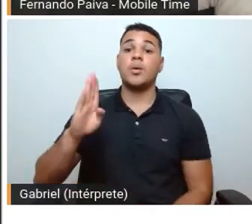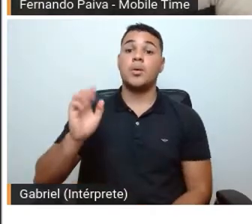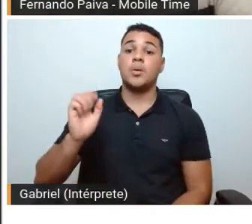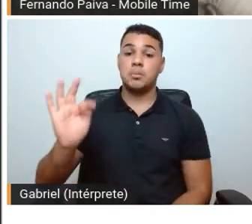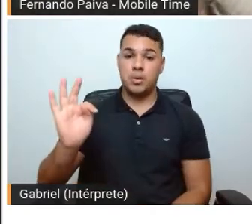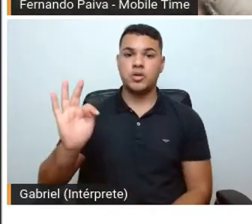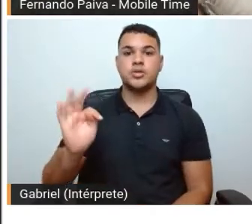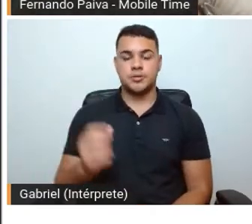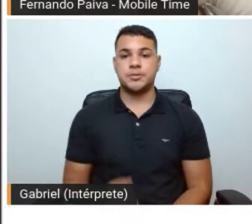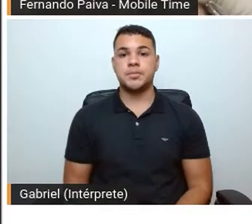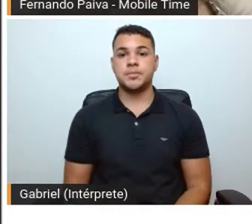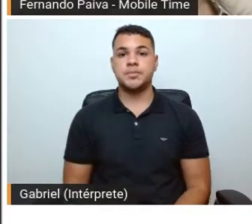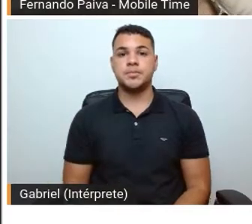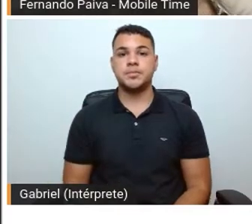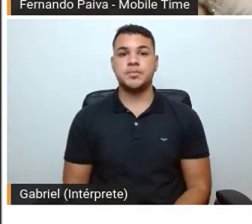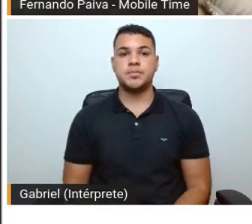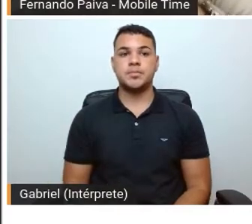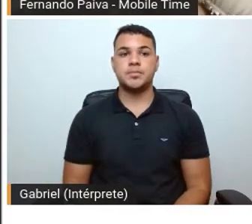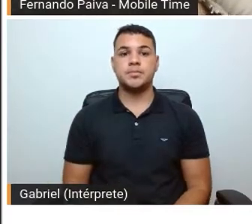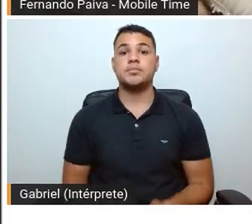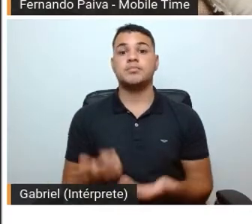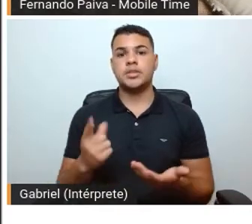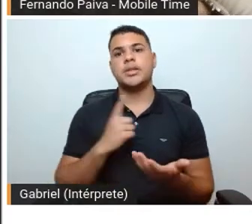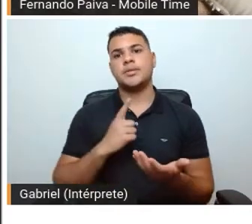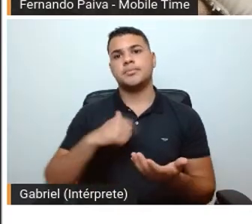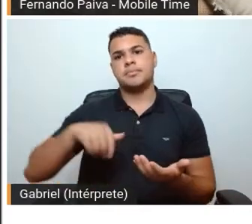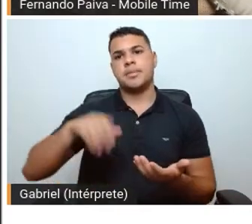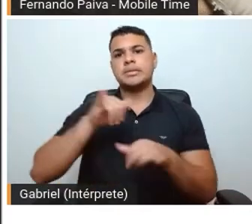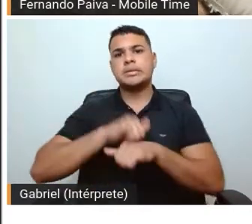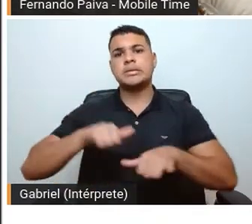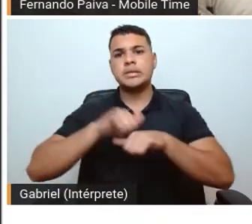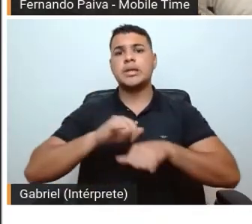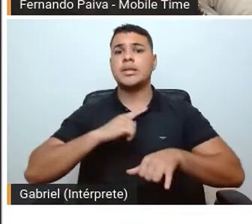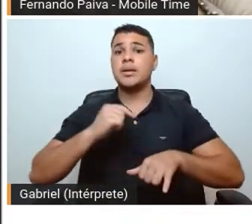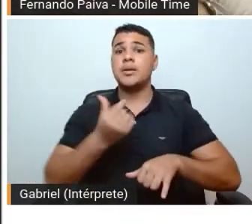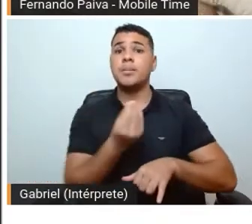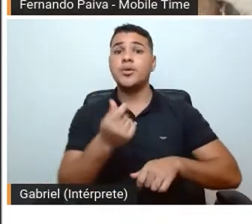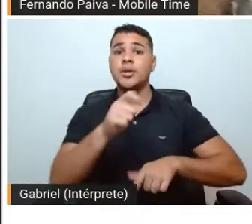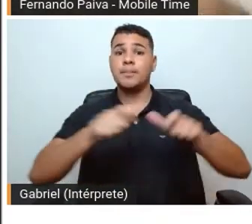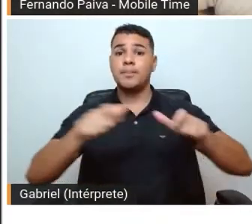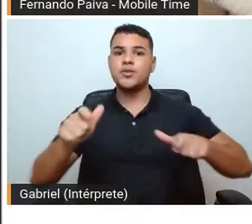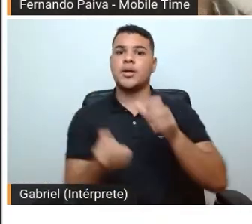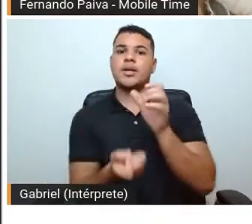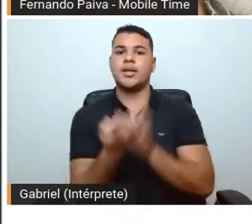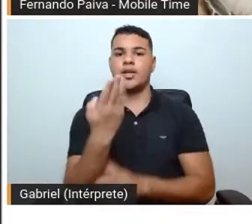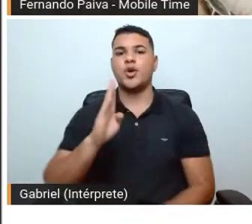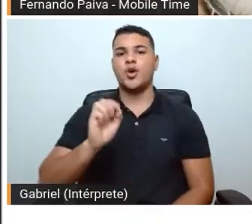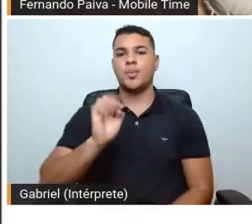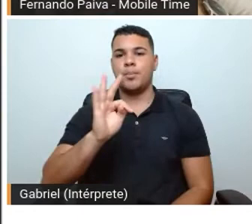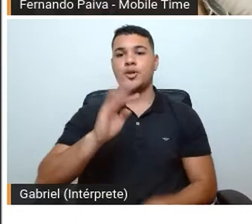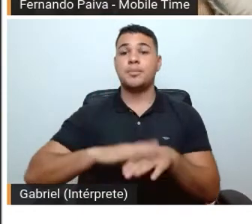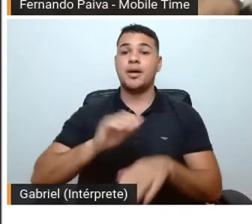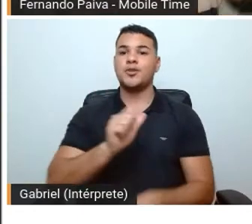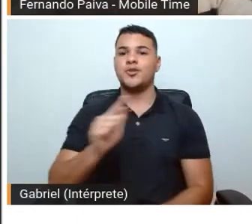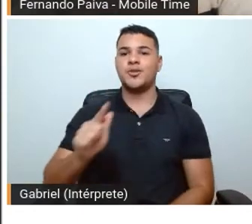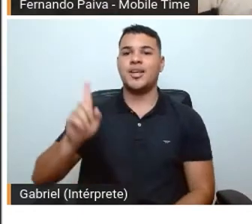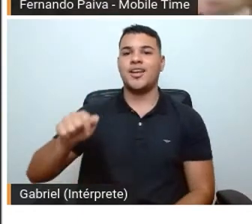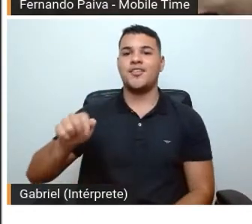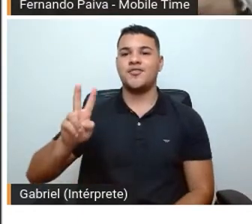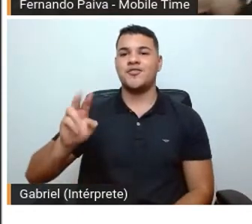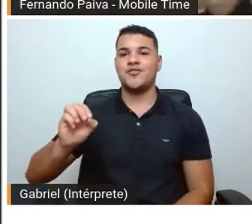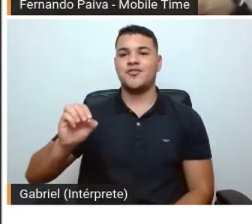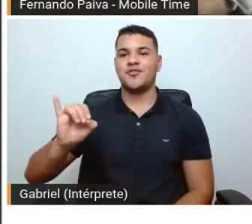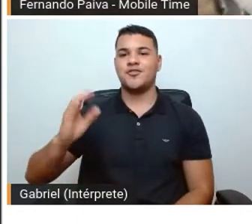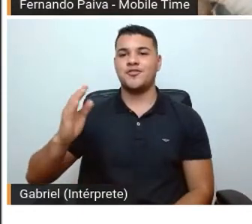mais populares né Tem mais gente fazendo chatbots do que voicebot Noventa e Seis por cento essas empresas desenvolvem